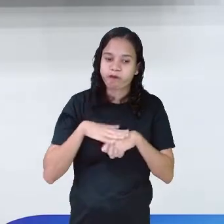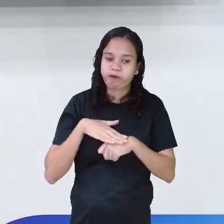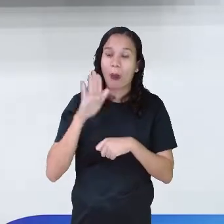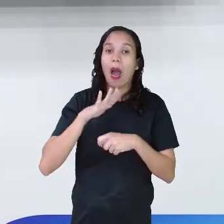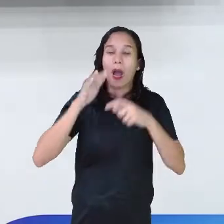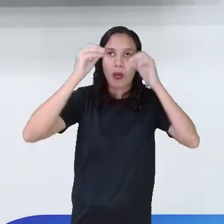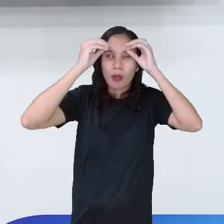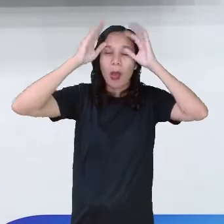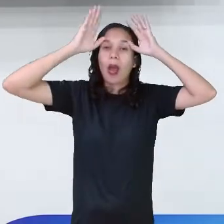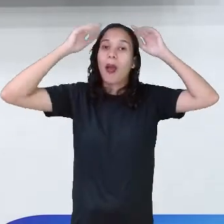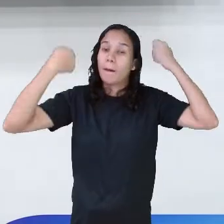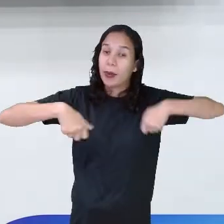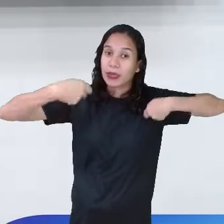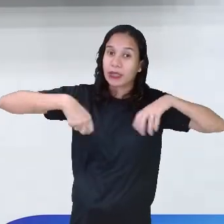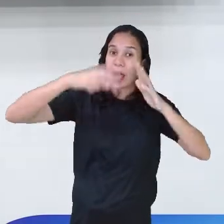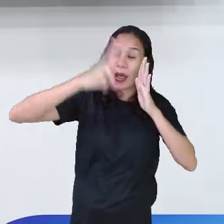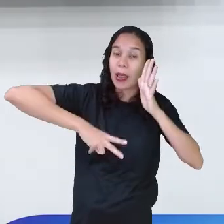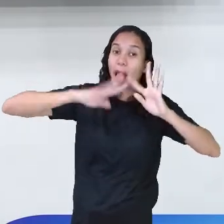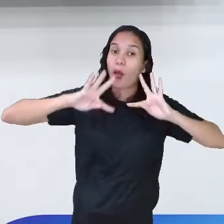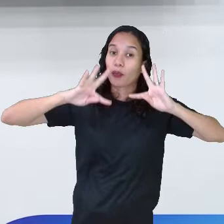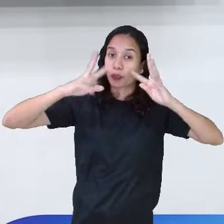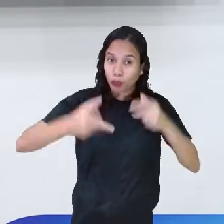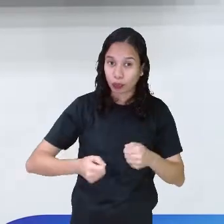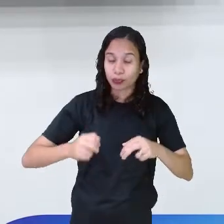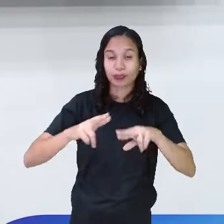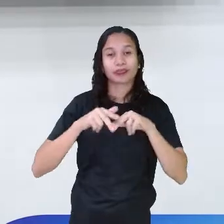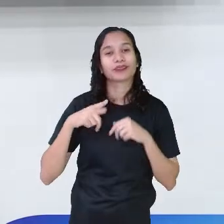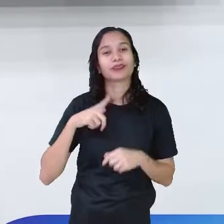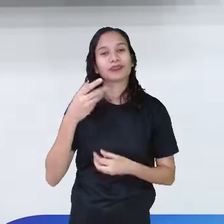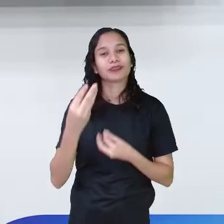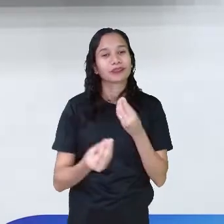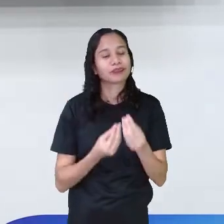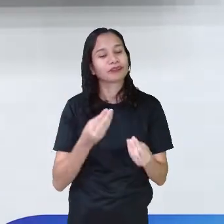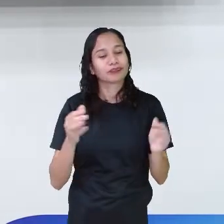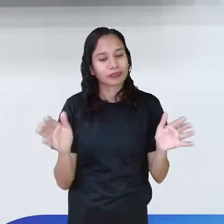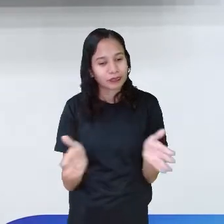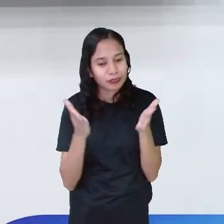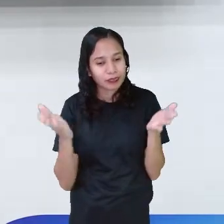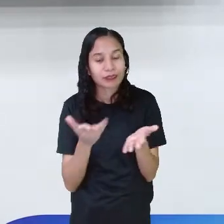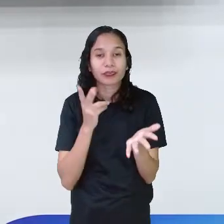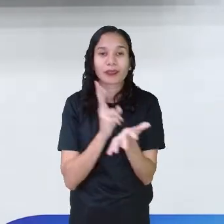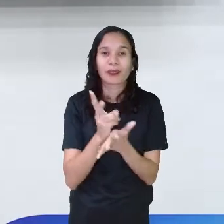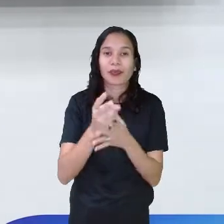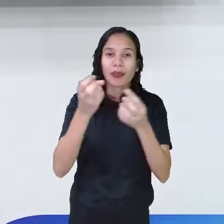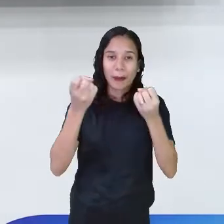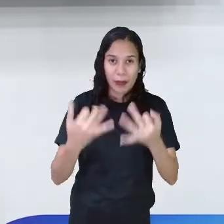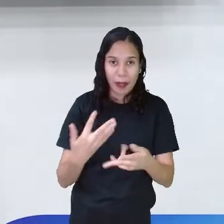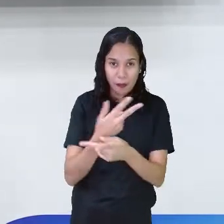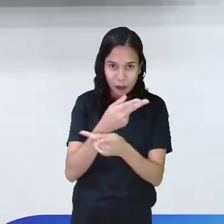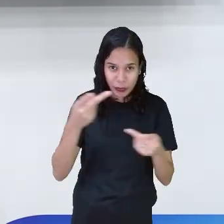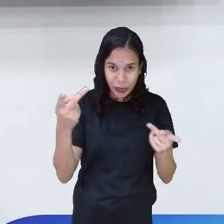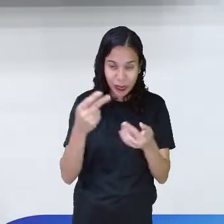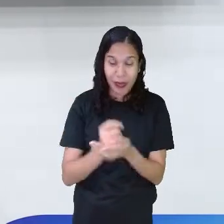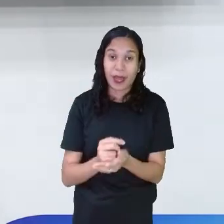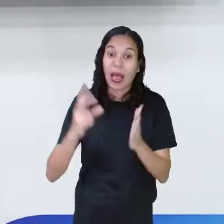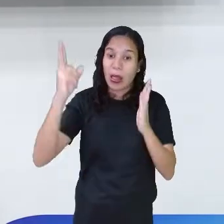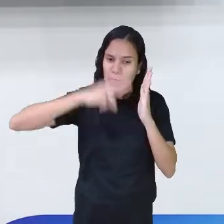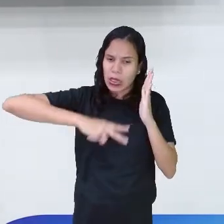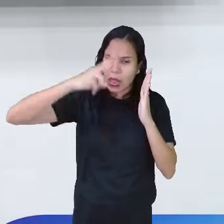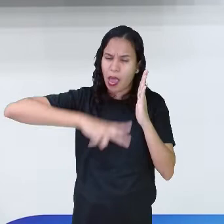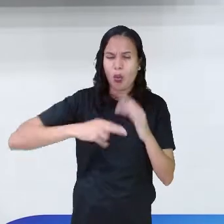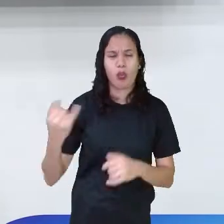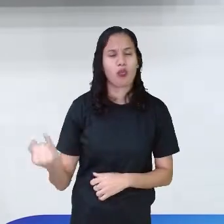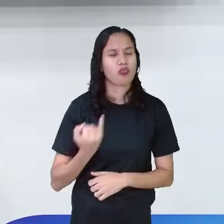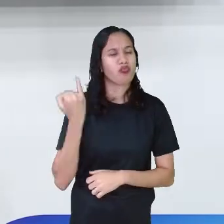vai precisar ler toda a notícia. E vou aqui reforçar o que eu sempre digo em nossas aulas. Ler é muito